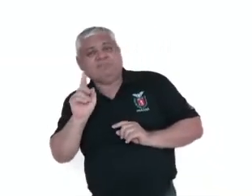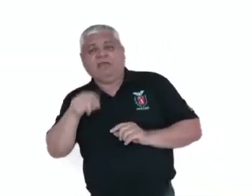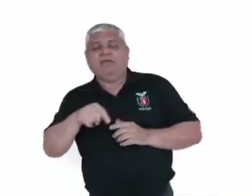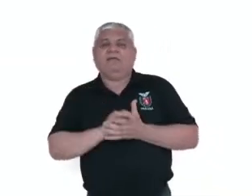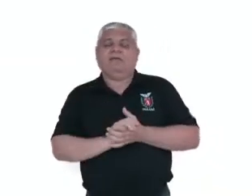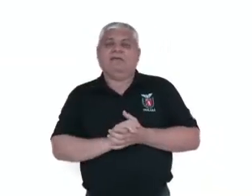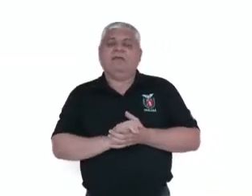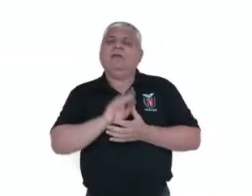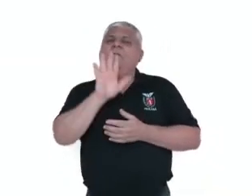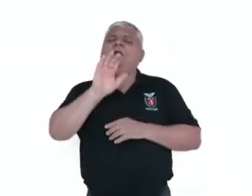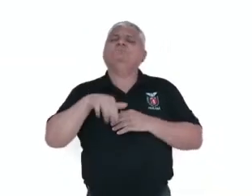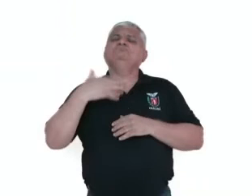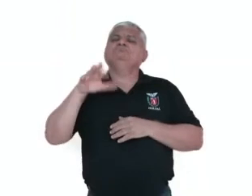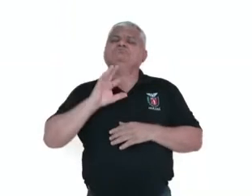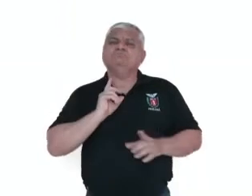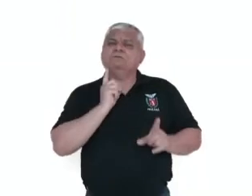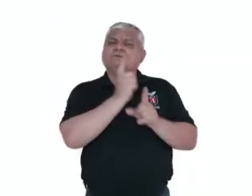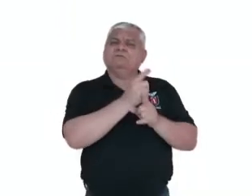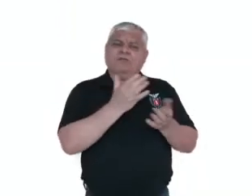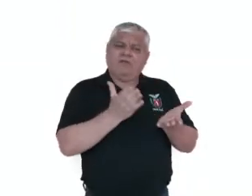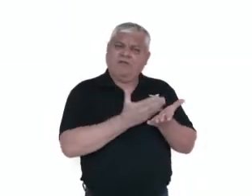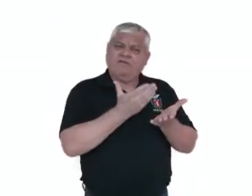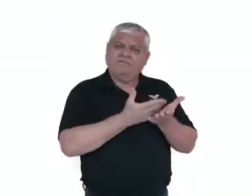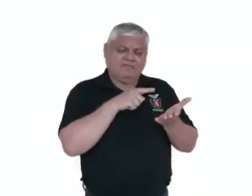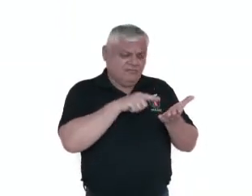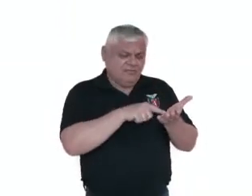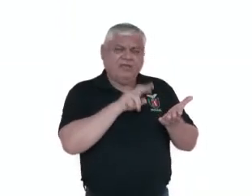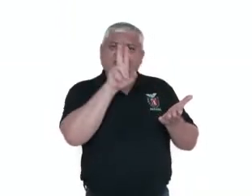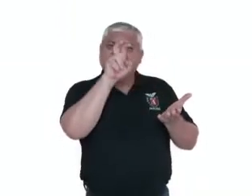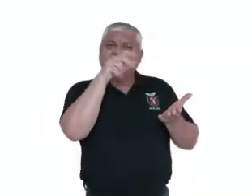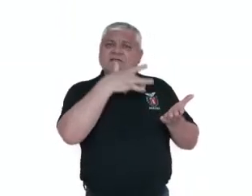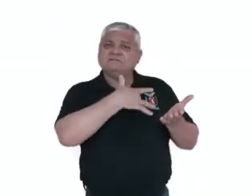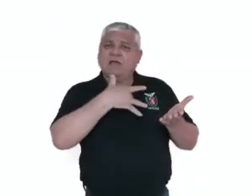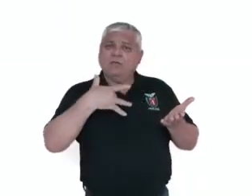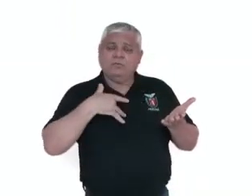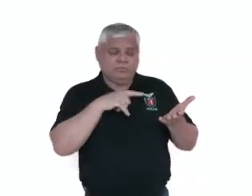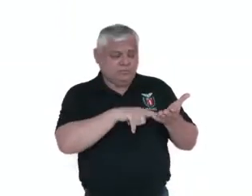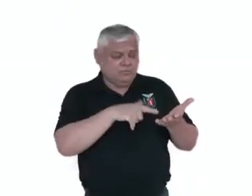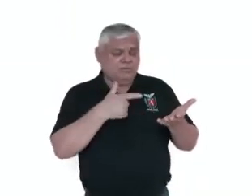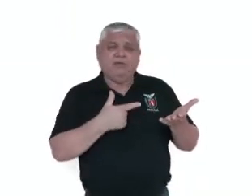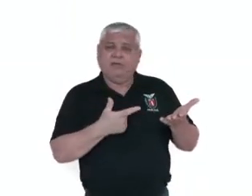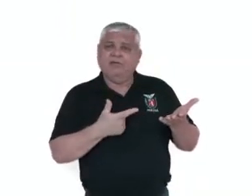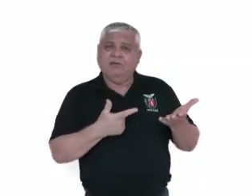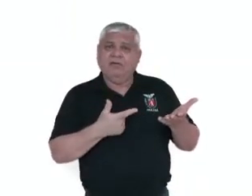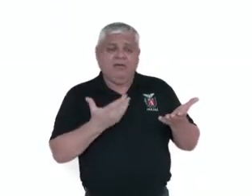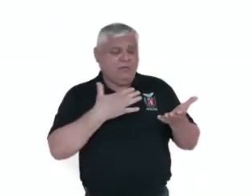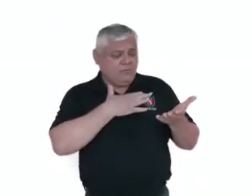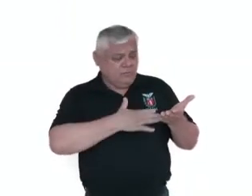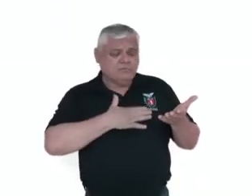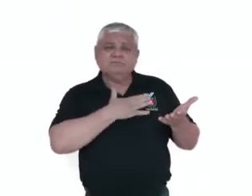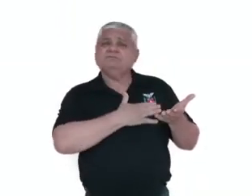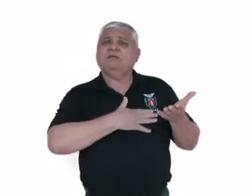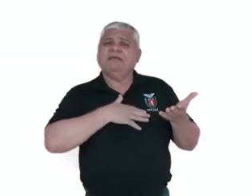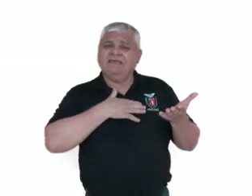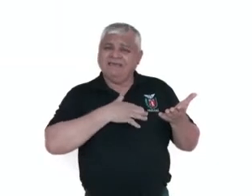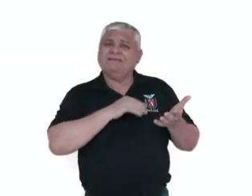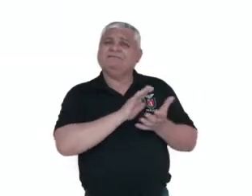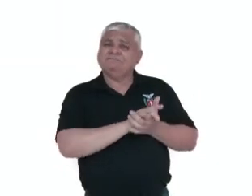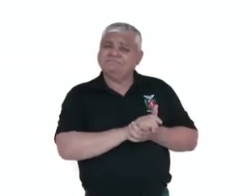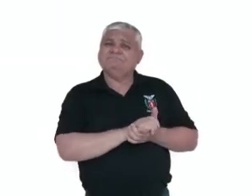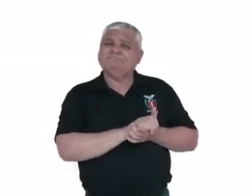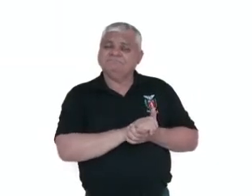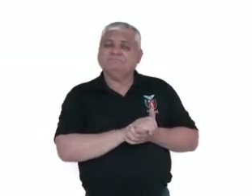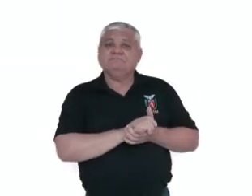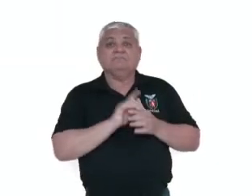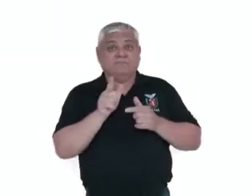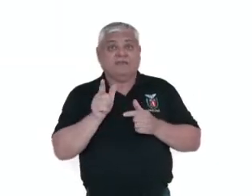da Viva Saúde. Olha só a contradição da ideia inicial dele não gostar, e agora ele vem trazendo. Então aí nós temos,